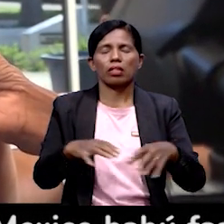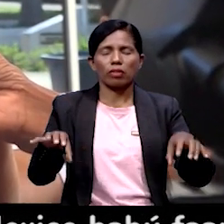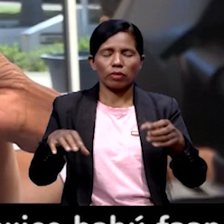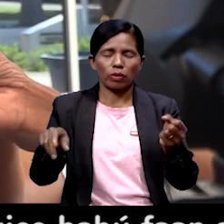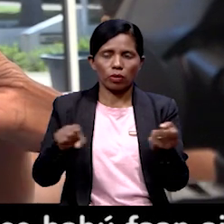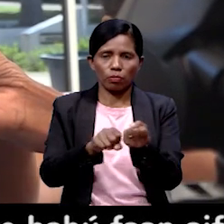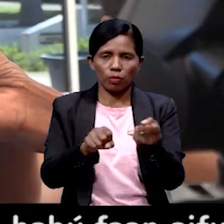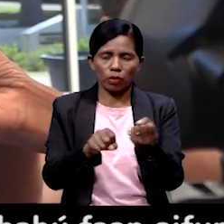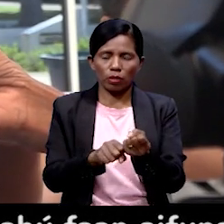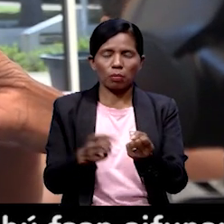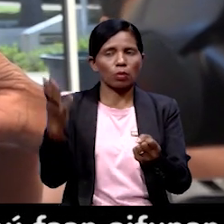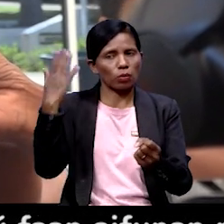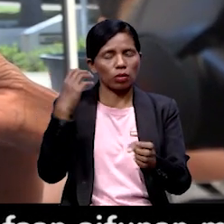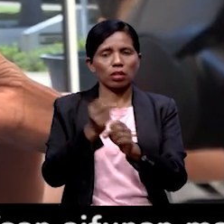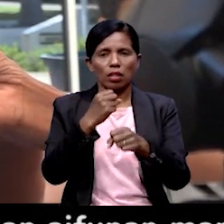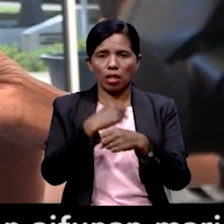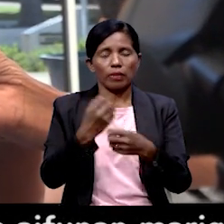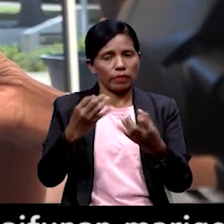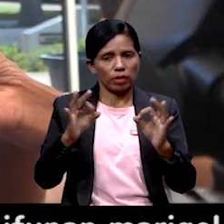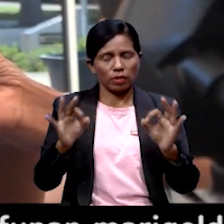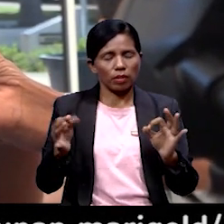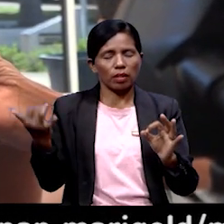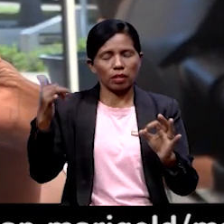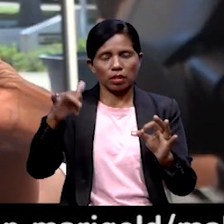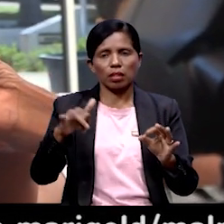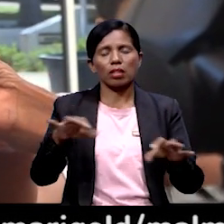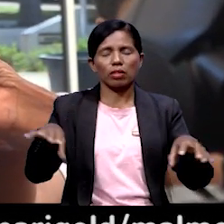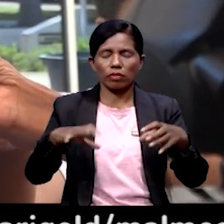contribuição na vez ser a halona e a ser minha carreira toma